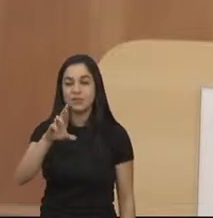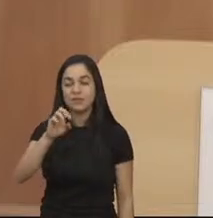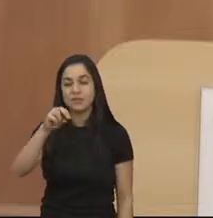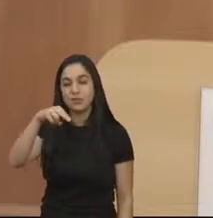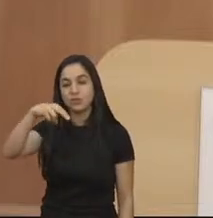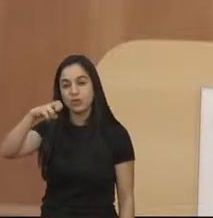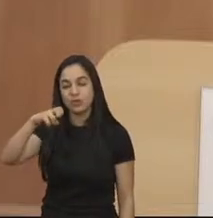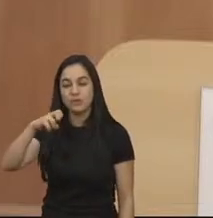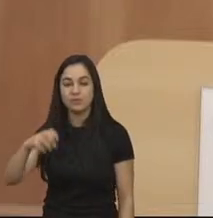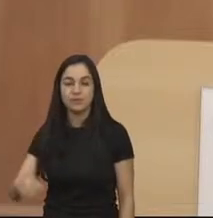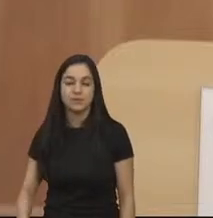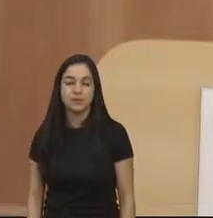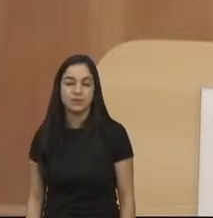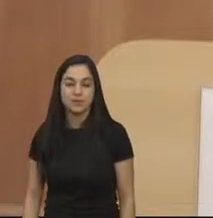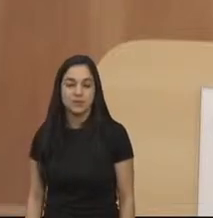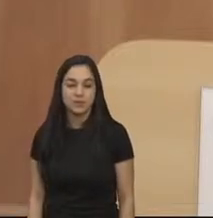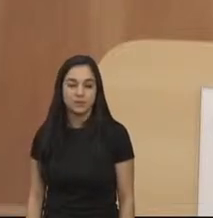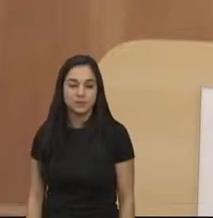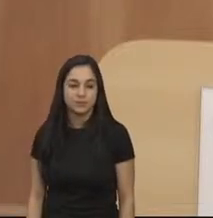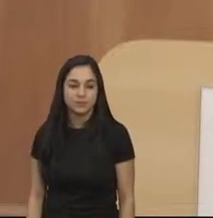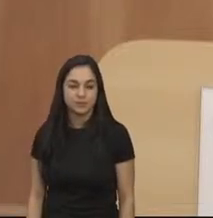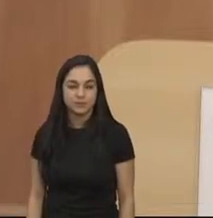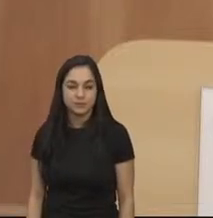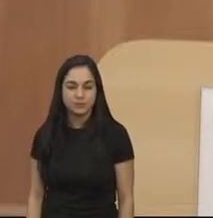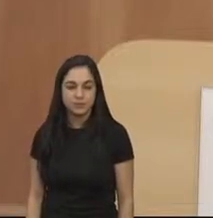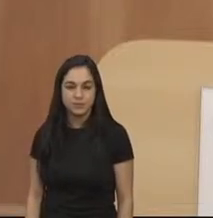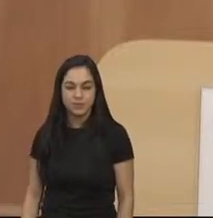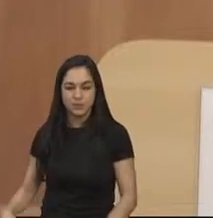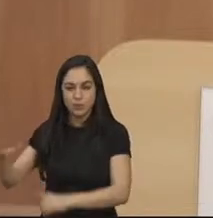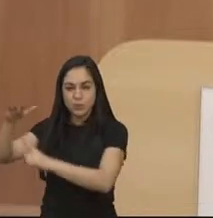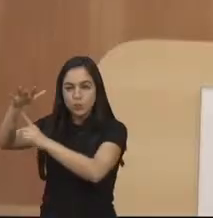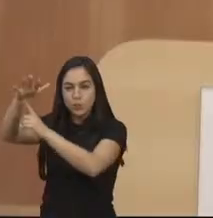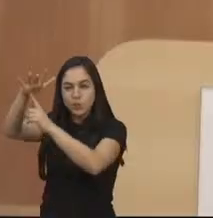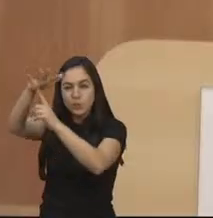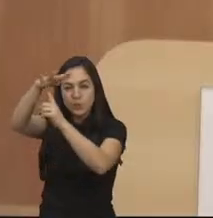está analisando isso. Aliás, Jacareí já